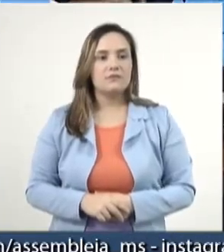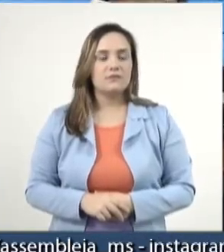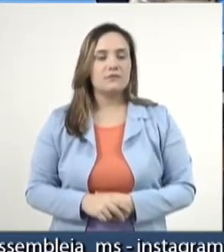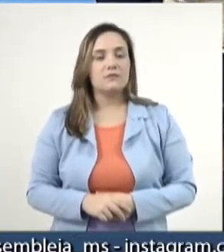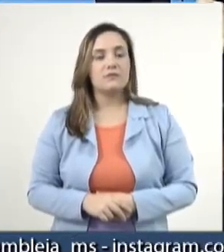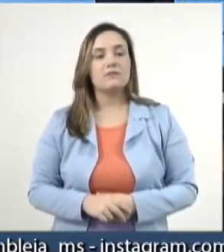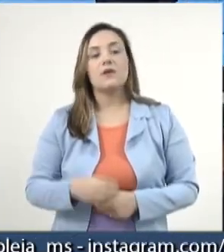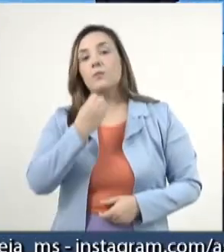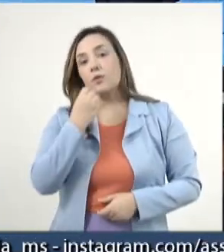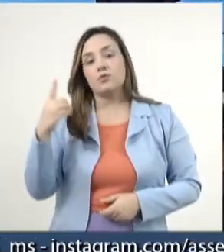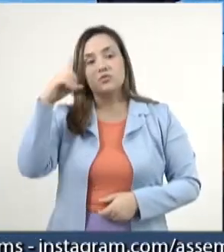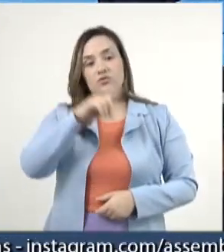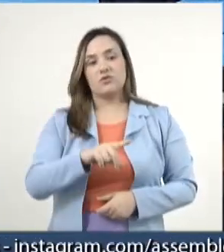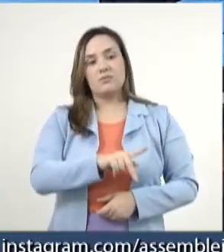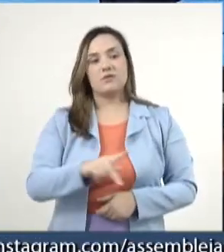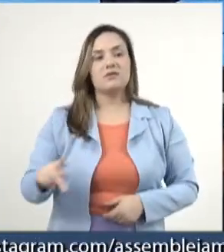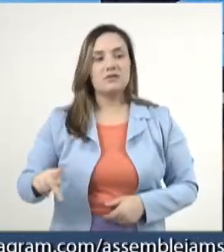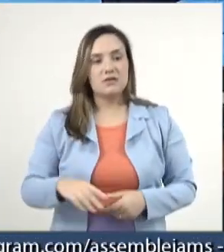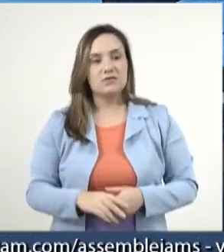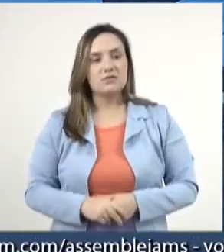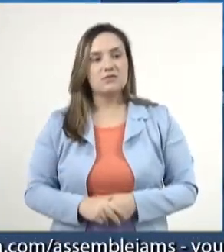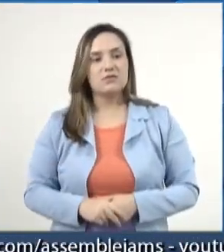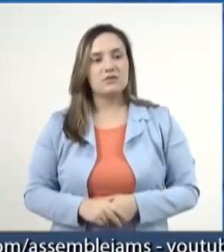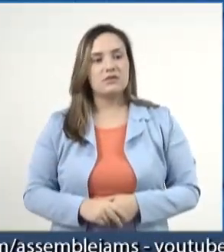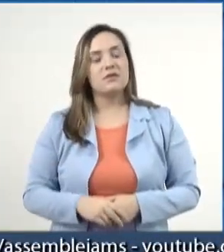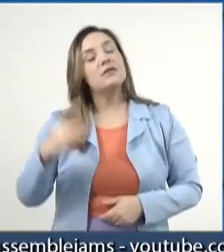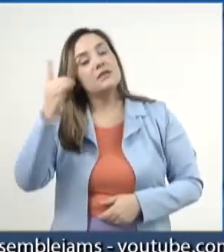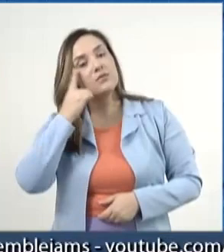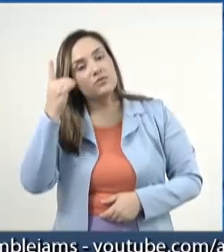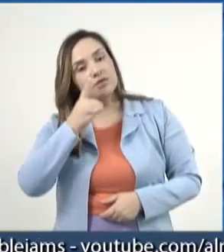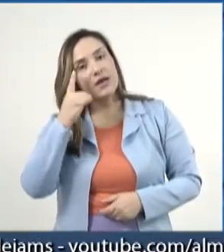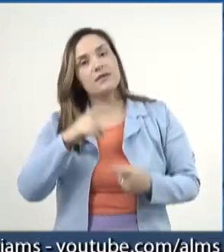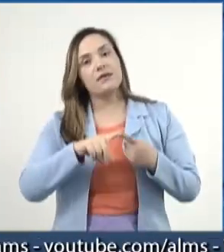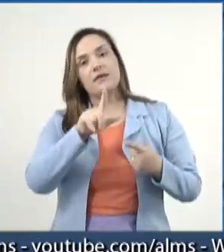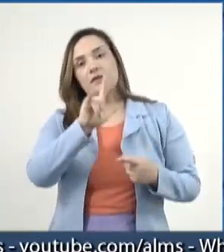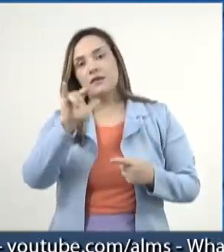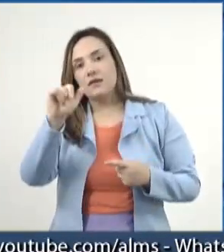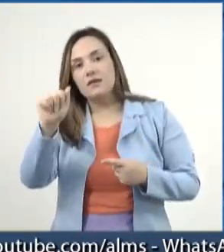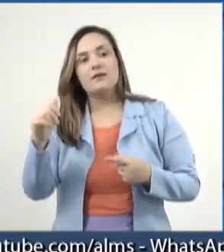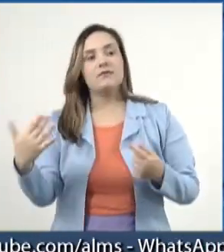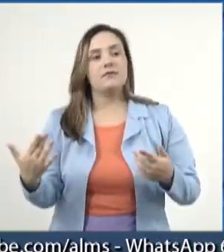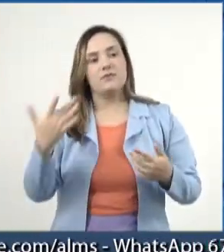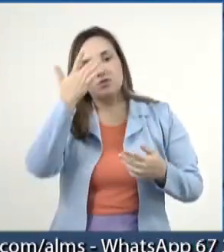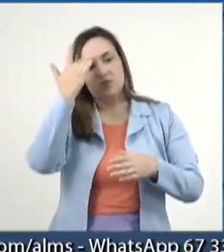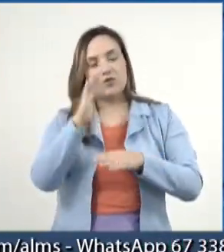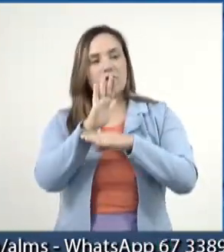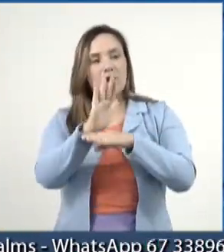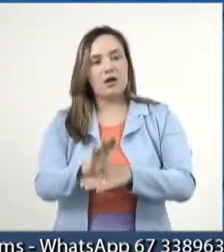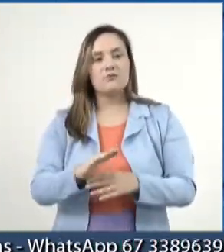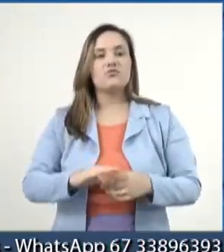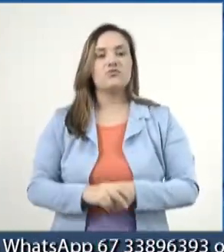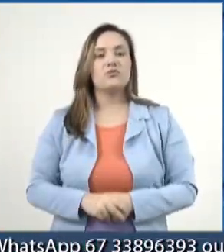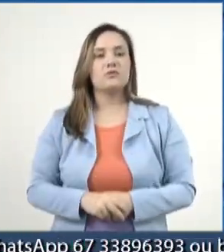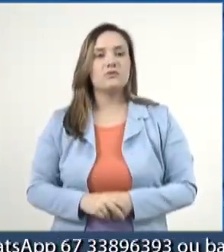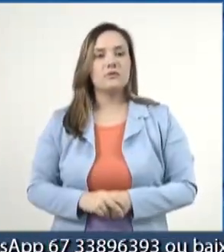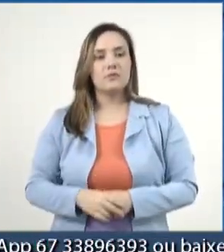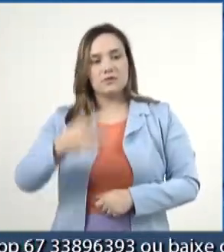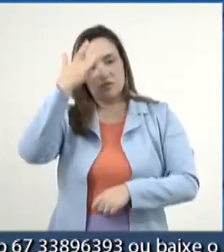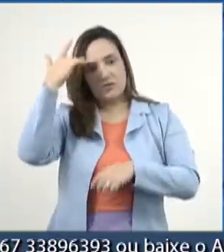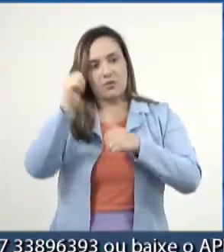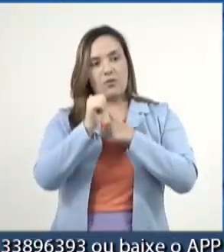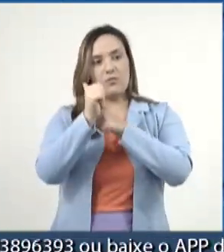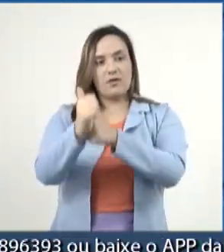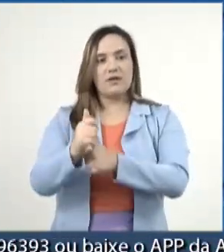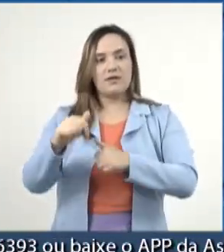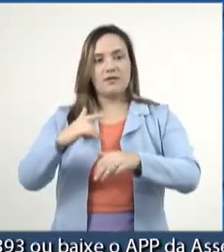Bom dia, senhor presidente, colegas deputados, deputada Lia, assistentes, público presente, pessoal que acompanha